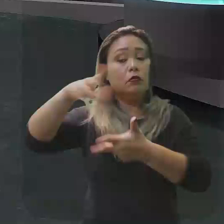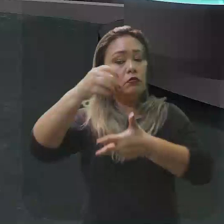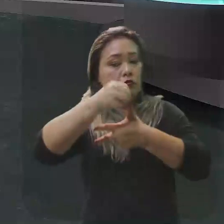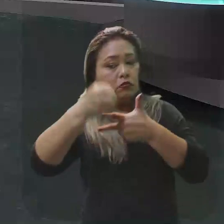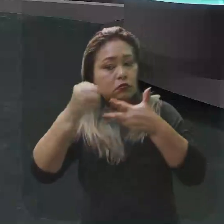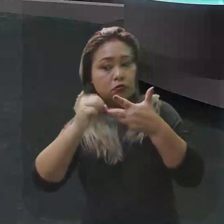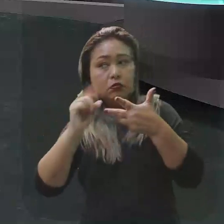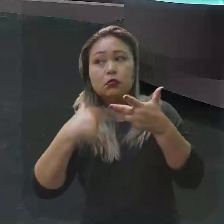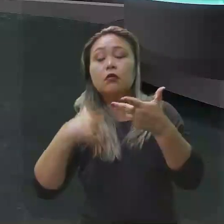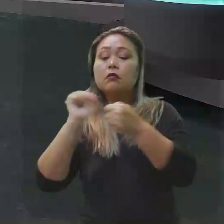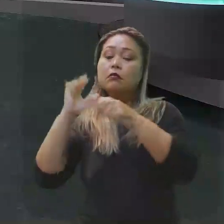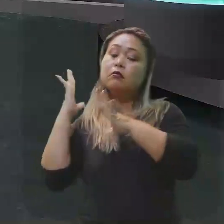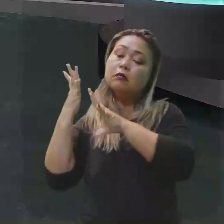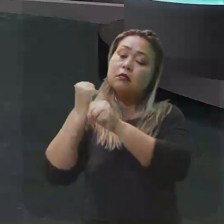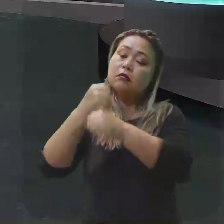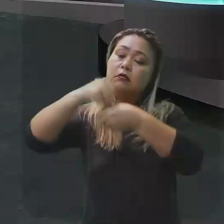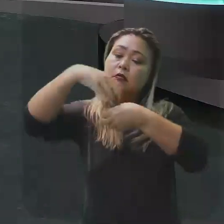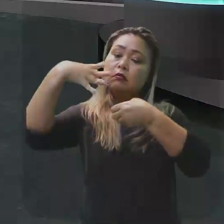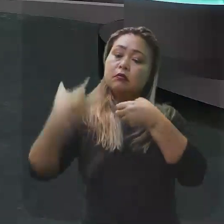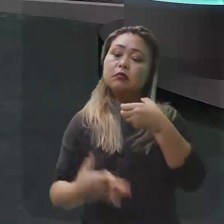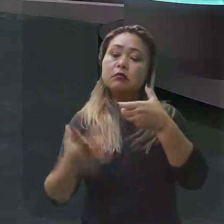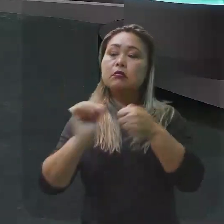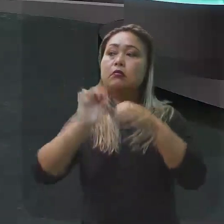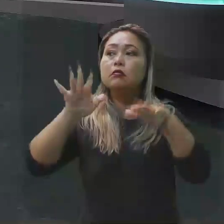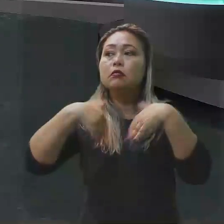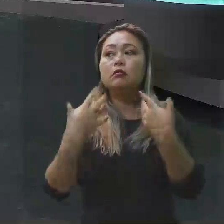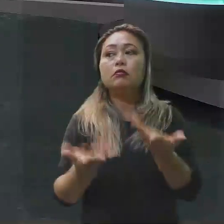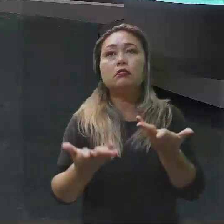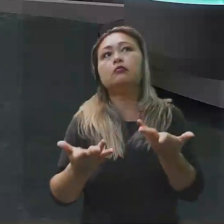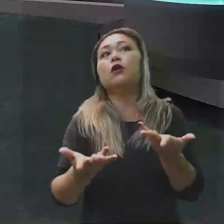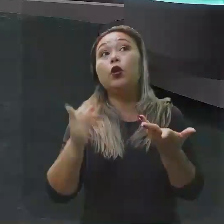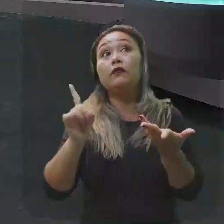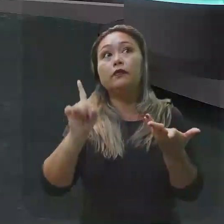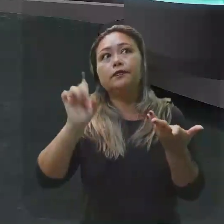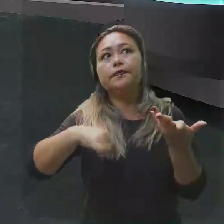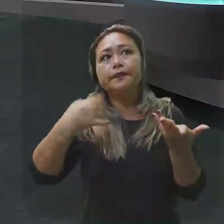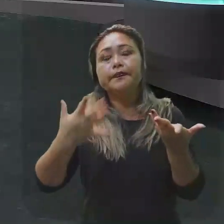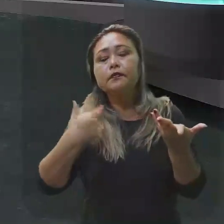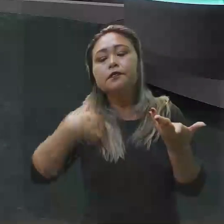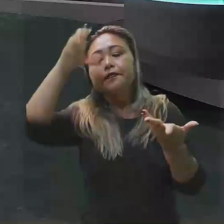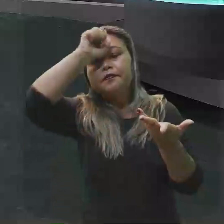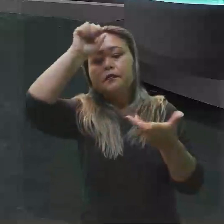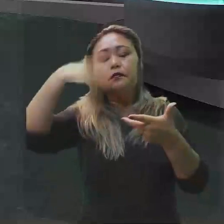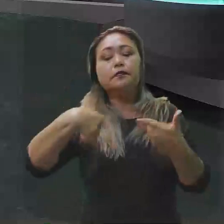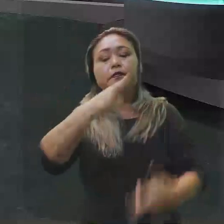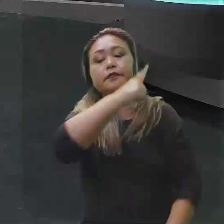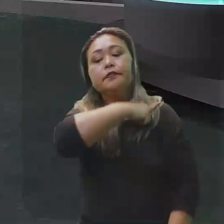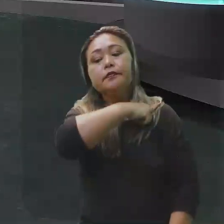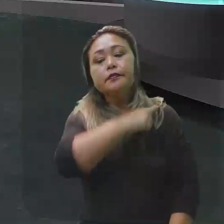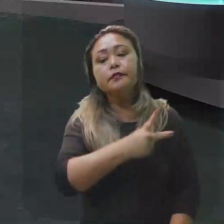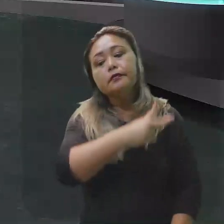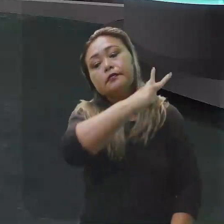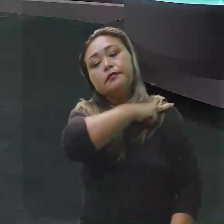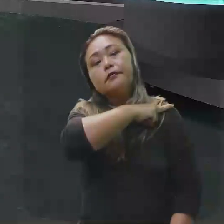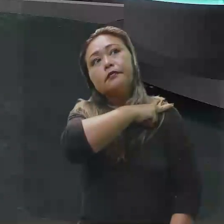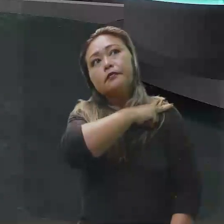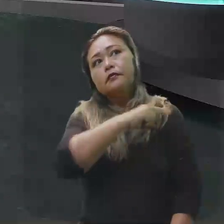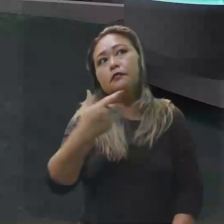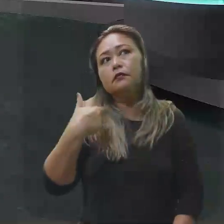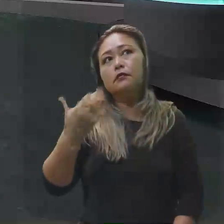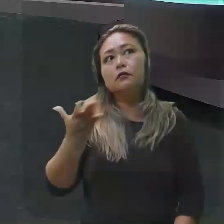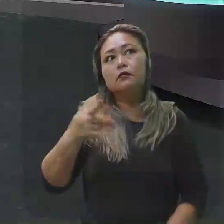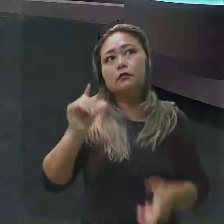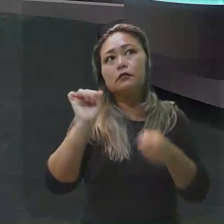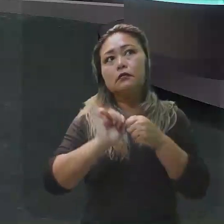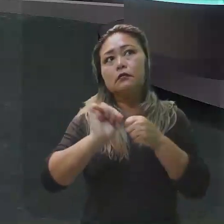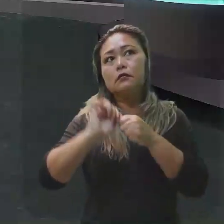aí nós vamos fazer revisão dos conteúdos que vocês já aprenderam no primeiro, no segundo ano. E agora a gente